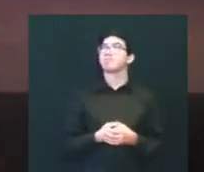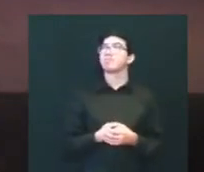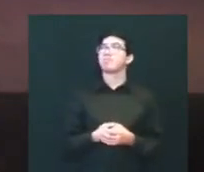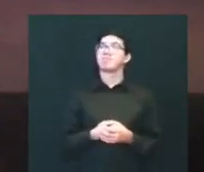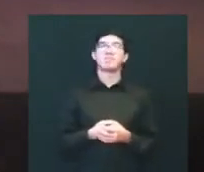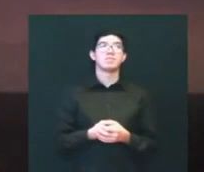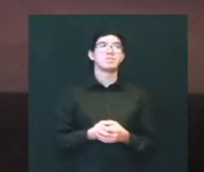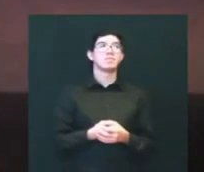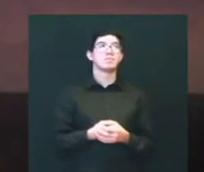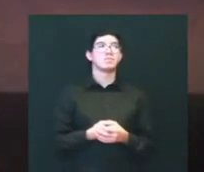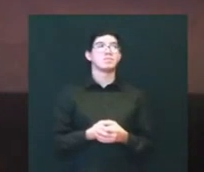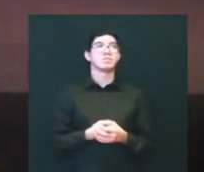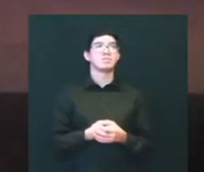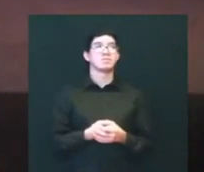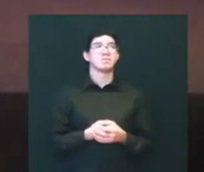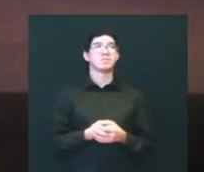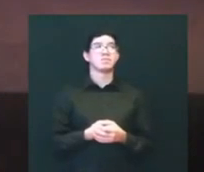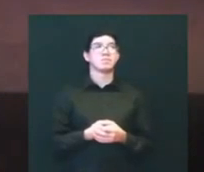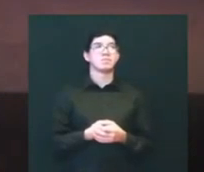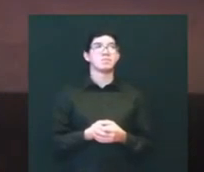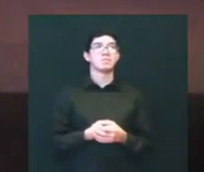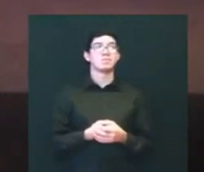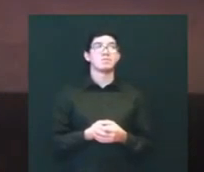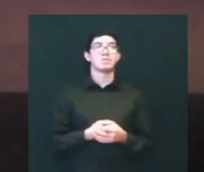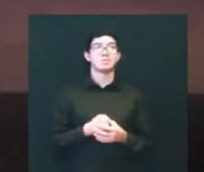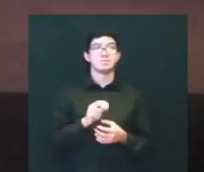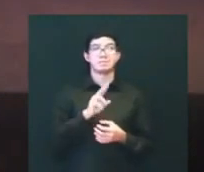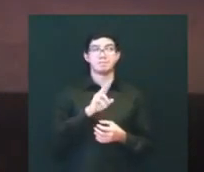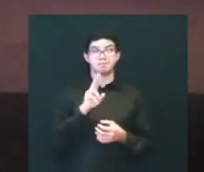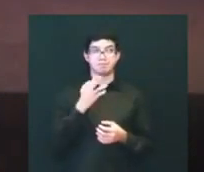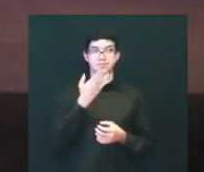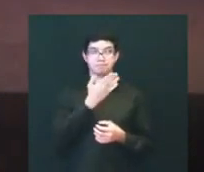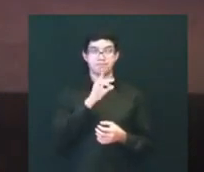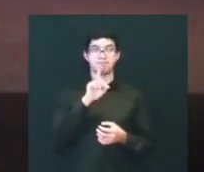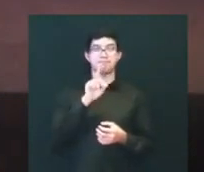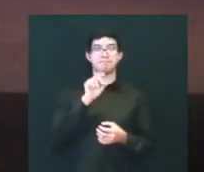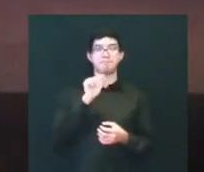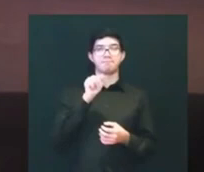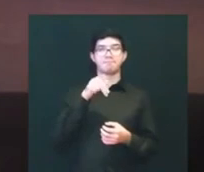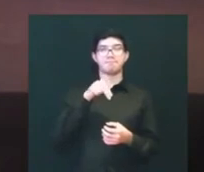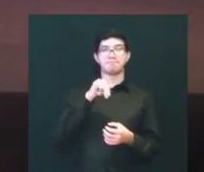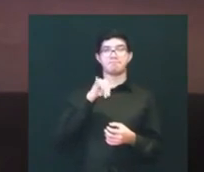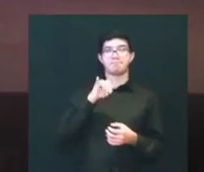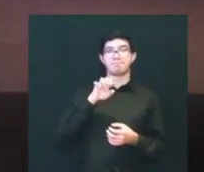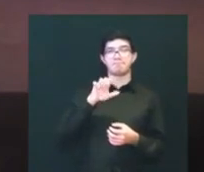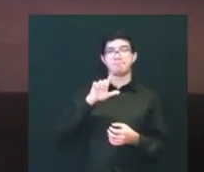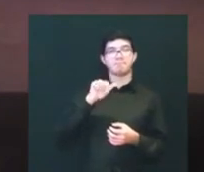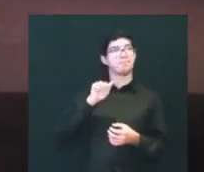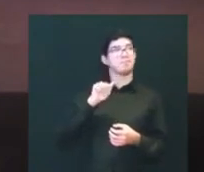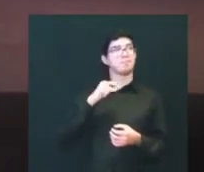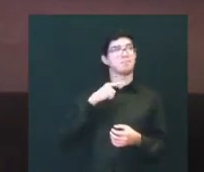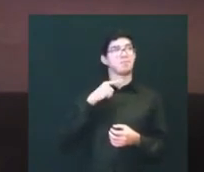Como é teu nome? Hã? Daniela? Daniela, você faz hormonioterapia,